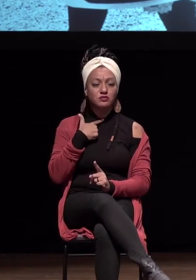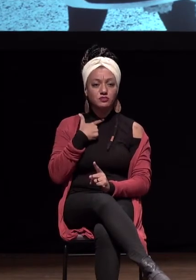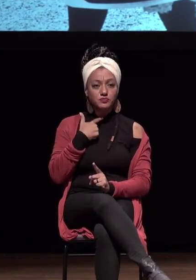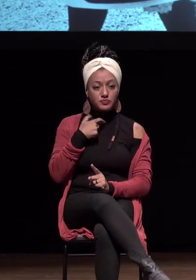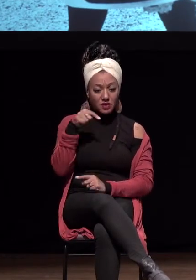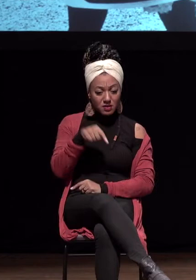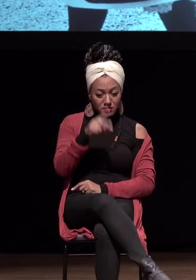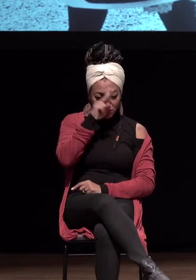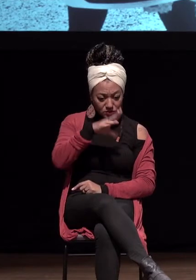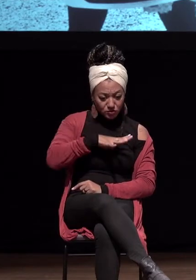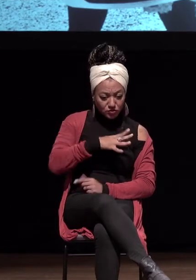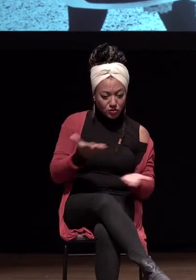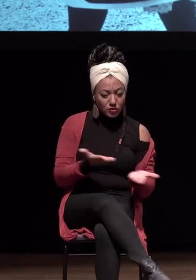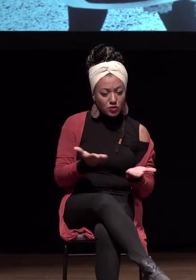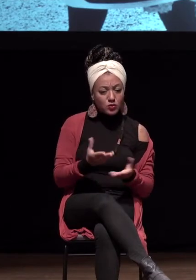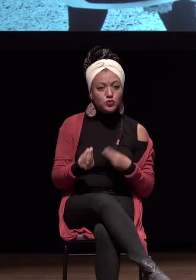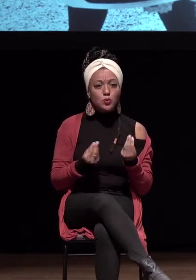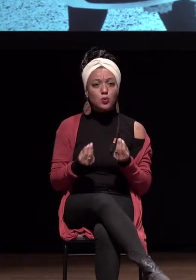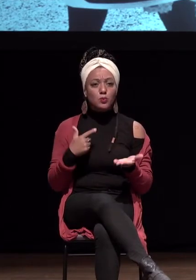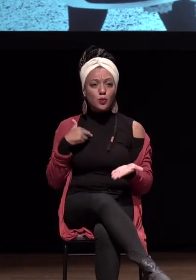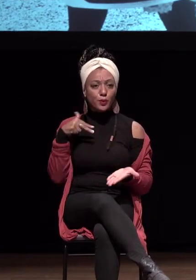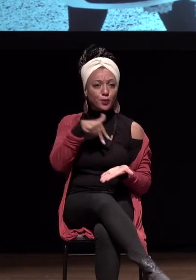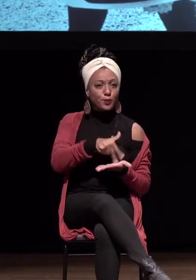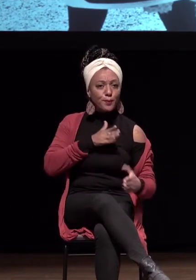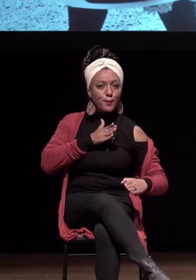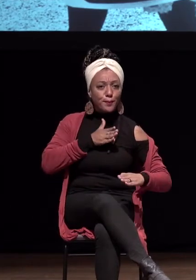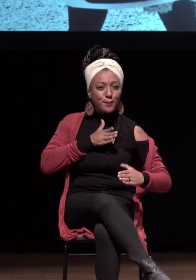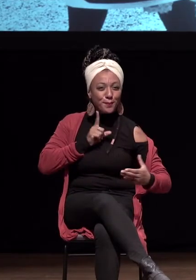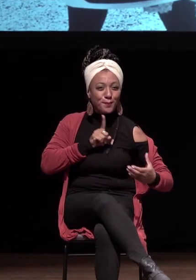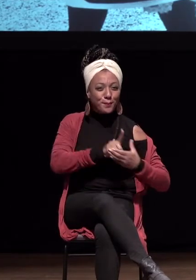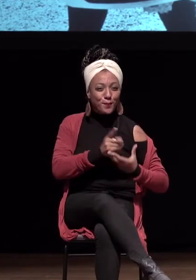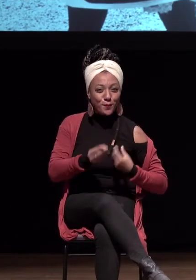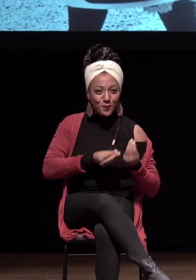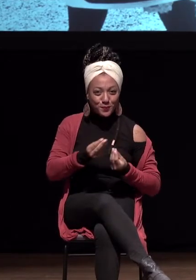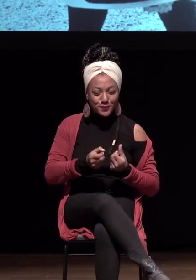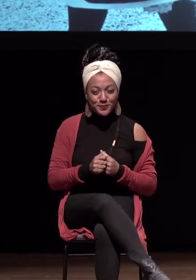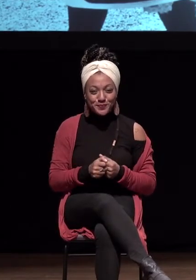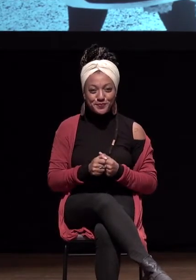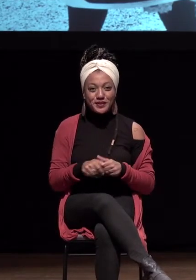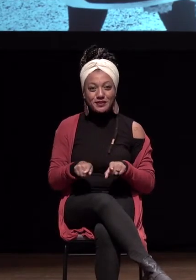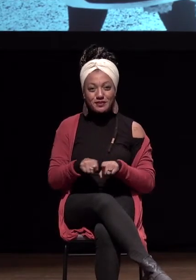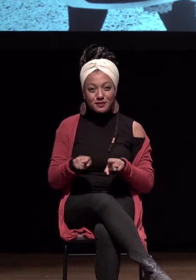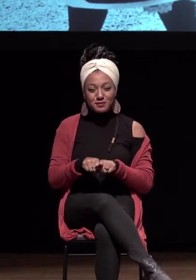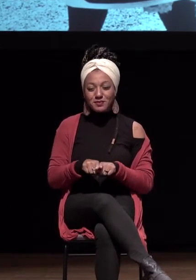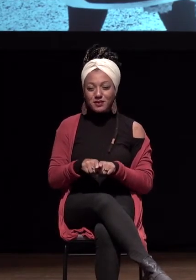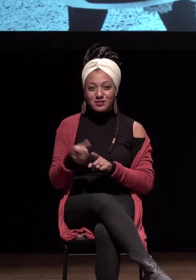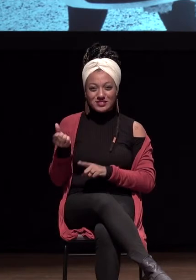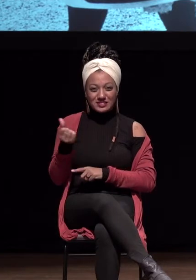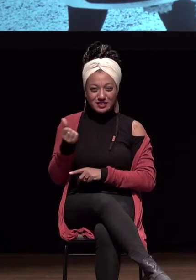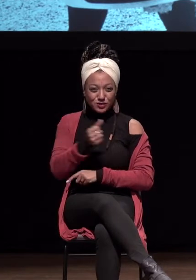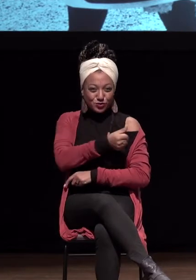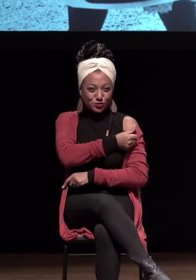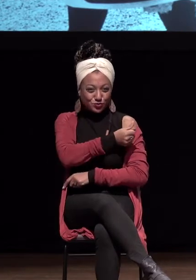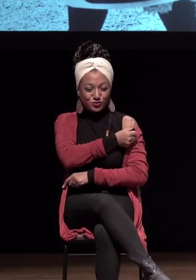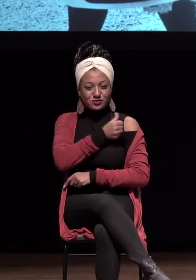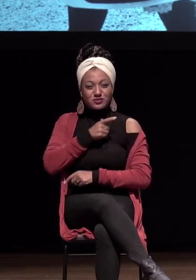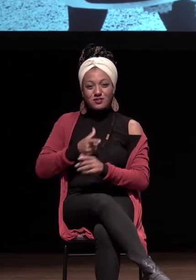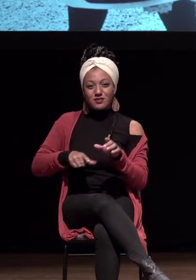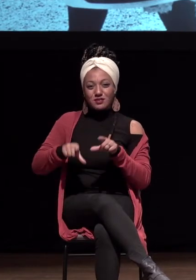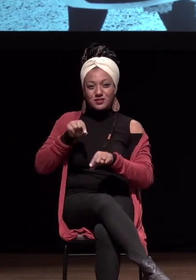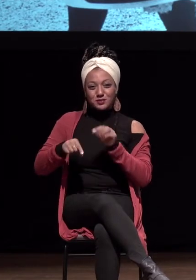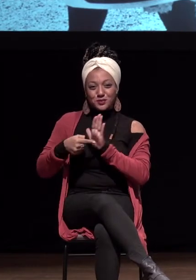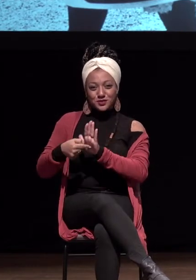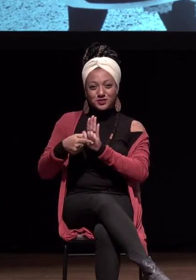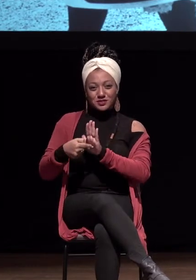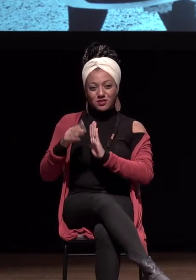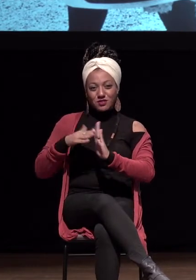ano, a gente fez uma exposição de fotografia. Eu também lembrei do seu trabalho, da sua palavra, da